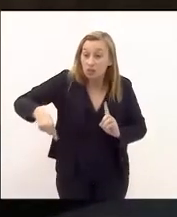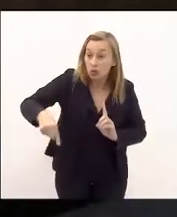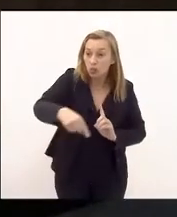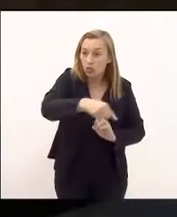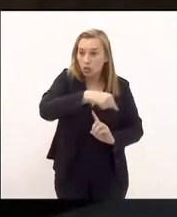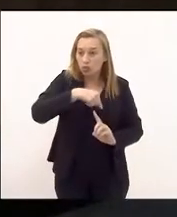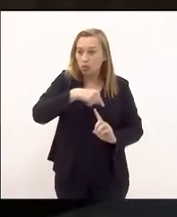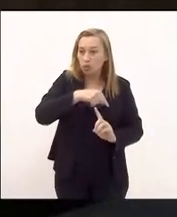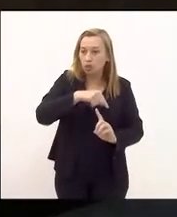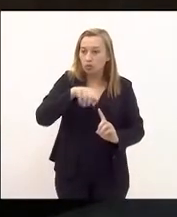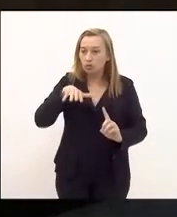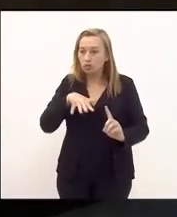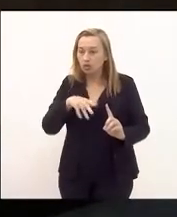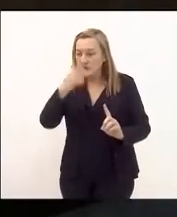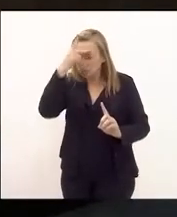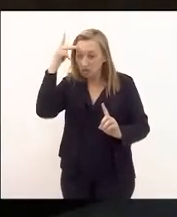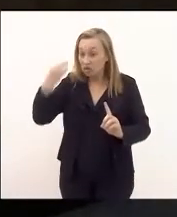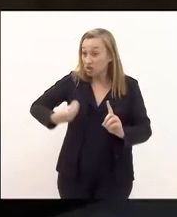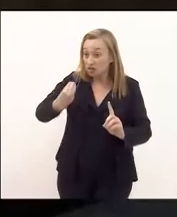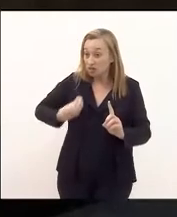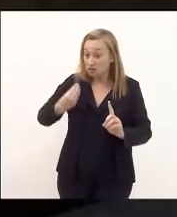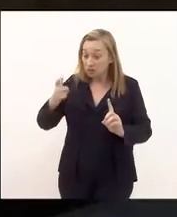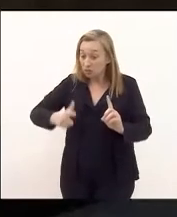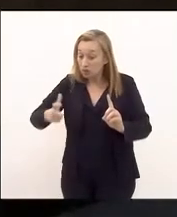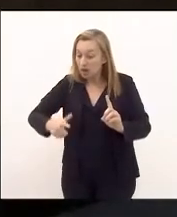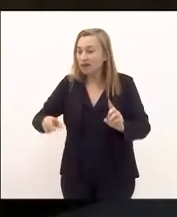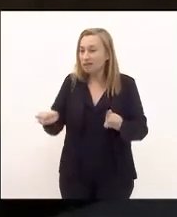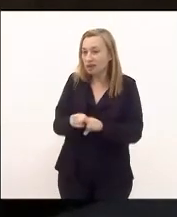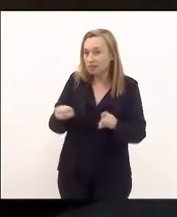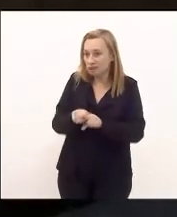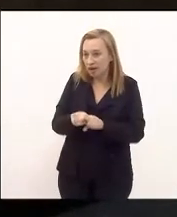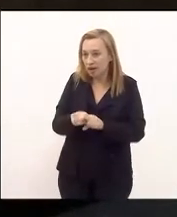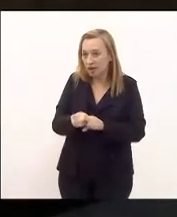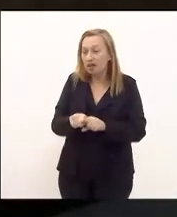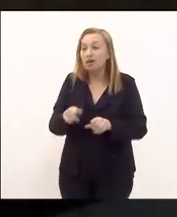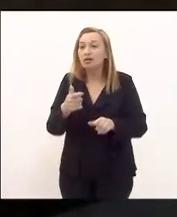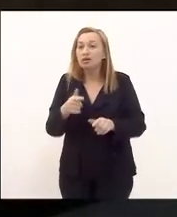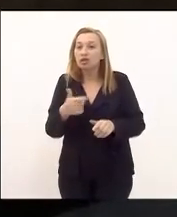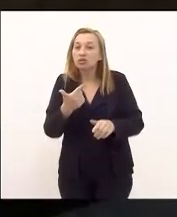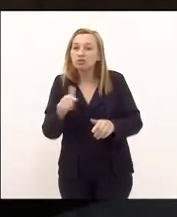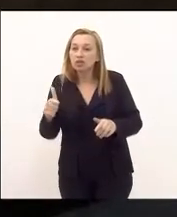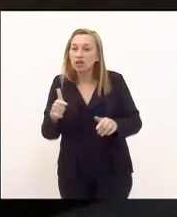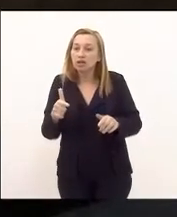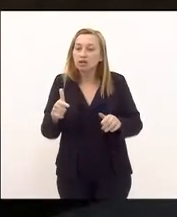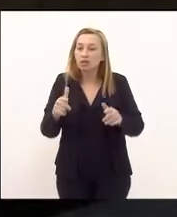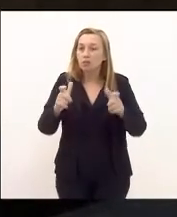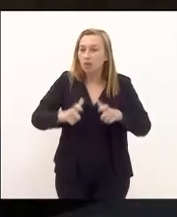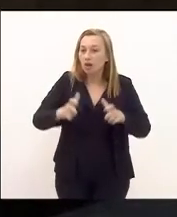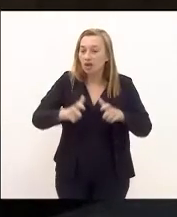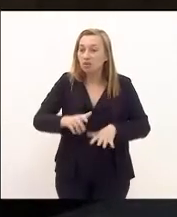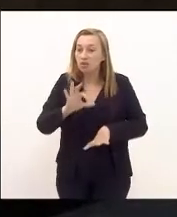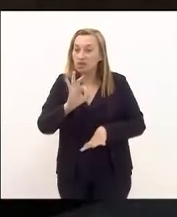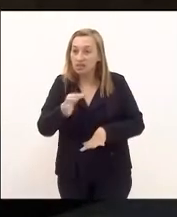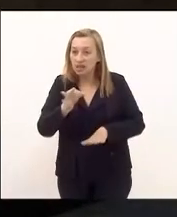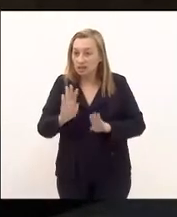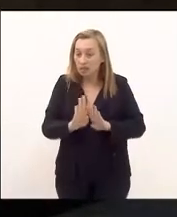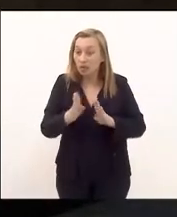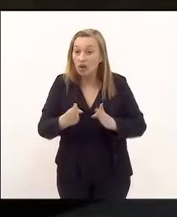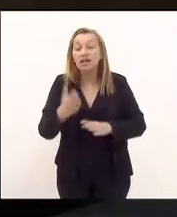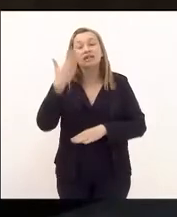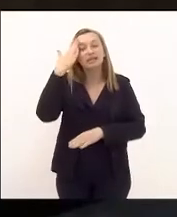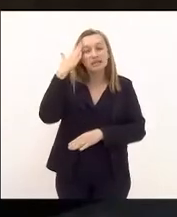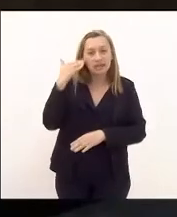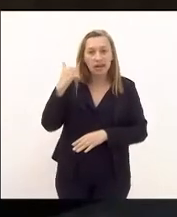dos moradores também do território, ainda que o território não tenha moradores em si na porta. A gente sabe que